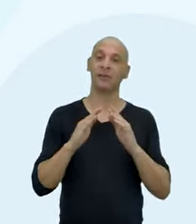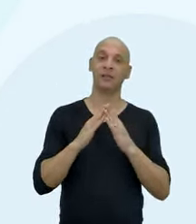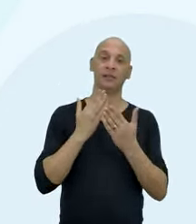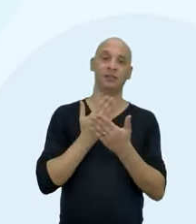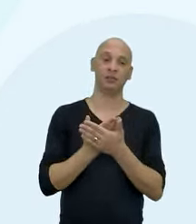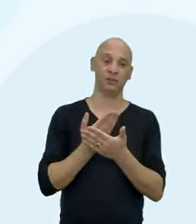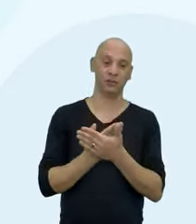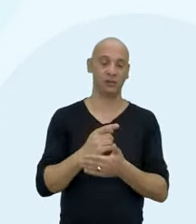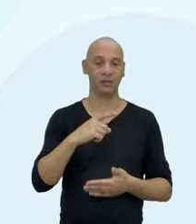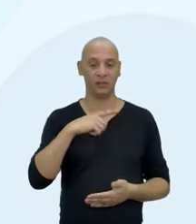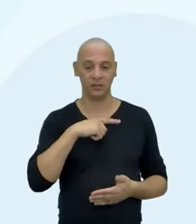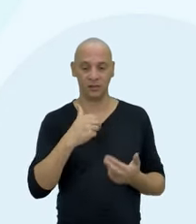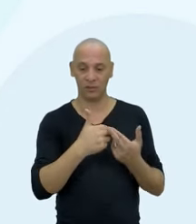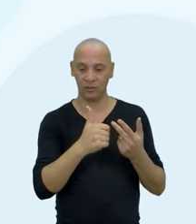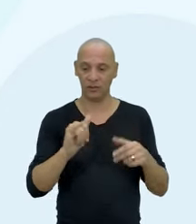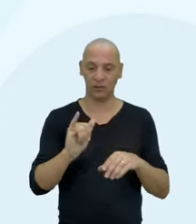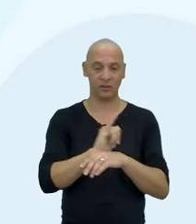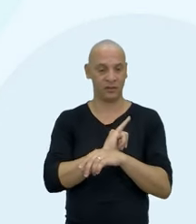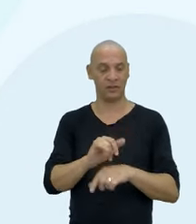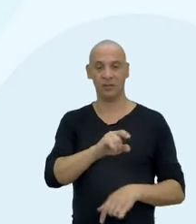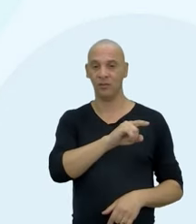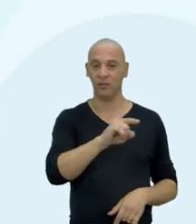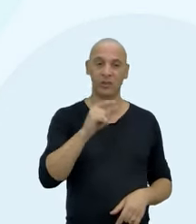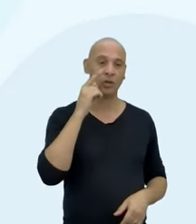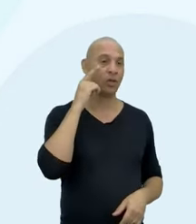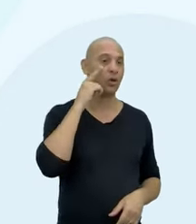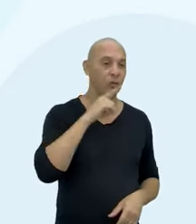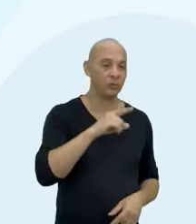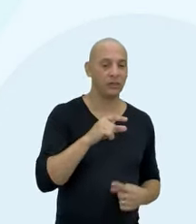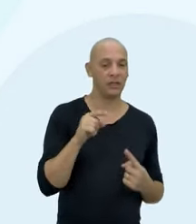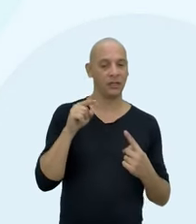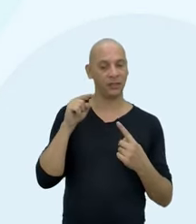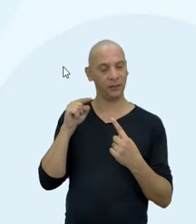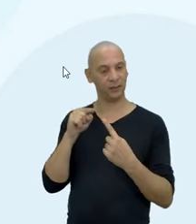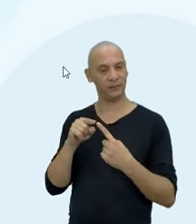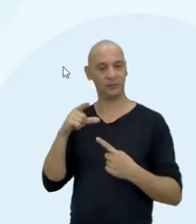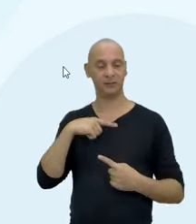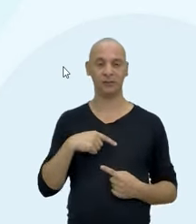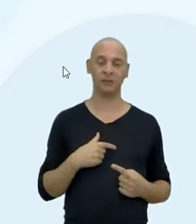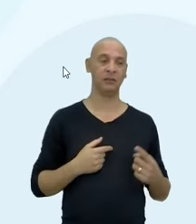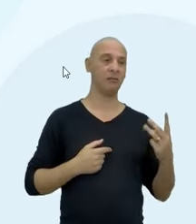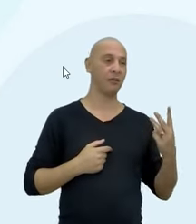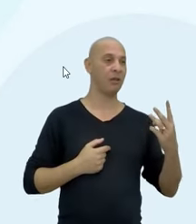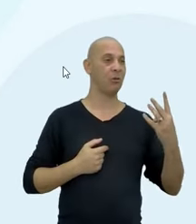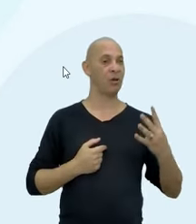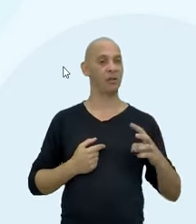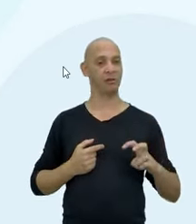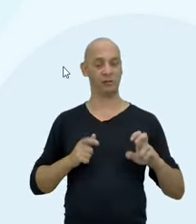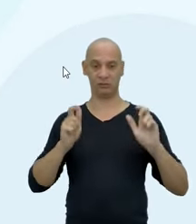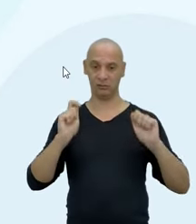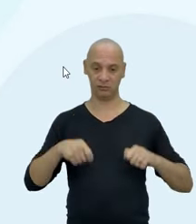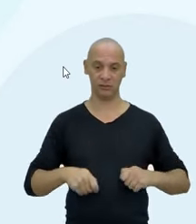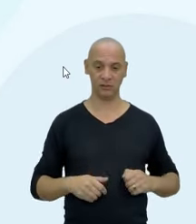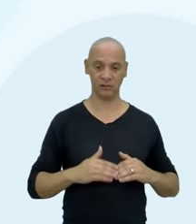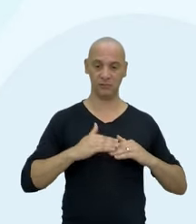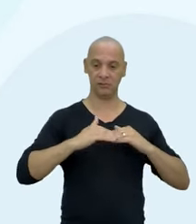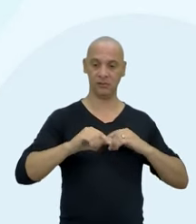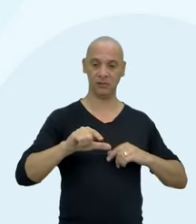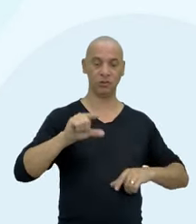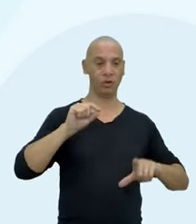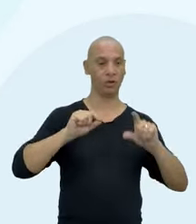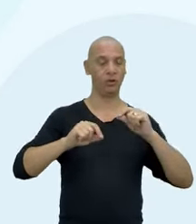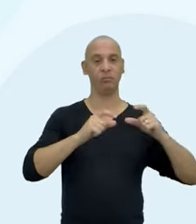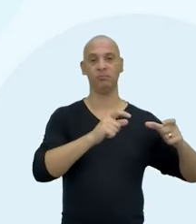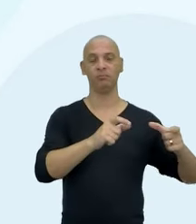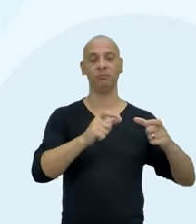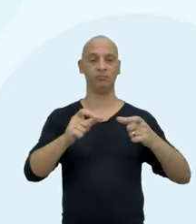escolas disponibilizam de recursos que você consegue trabalhar controlado três quatro cinco no multiplano você escolhe